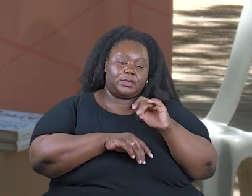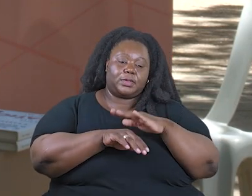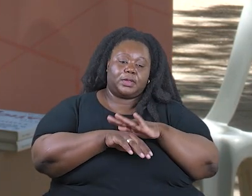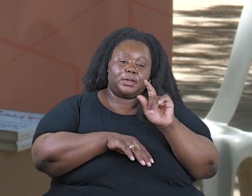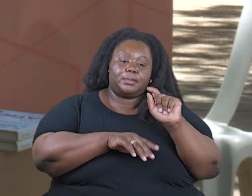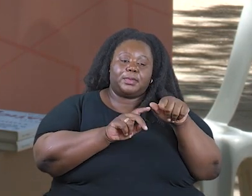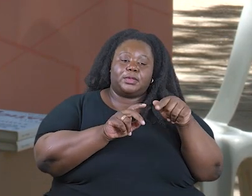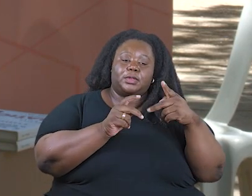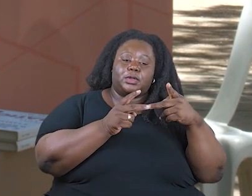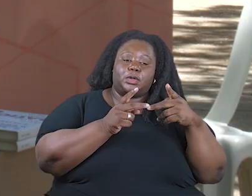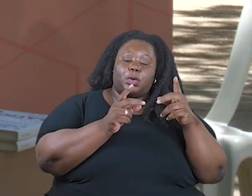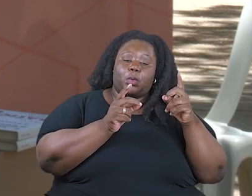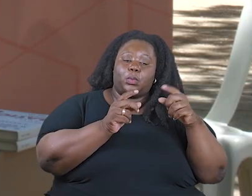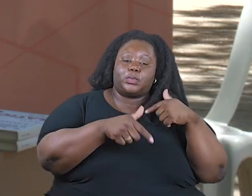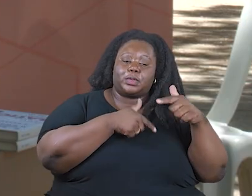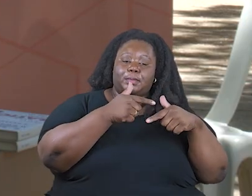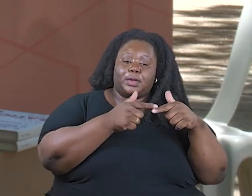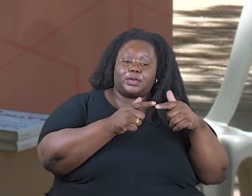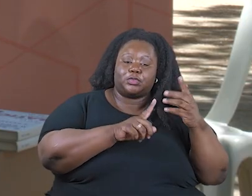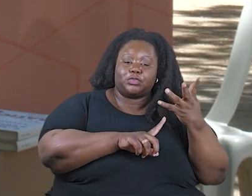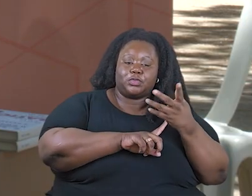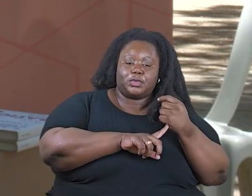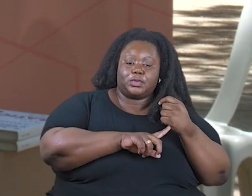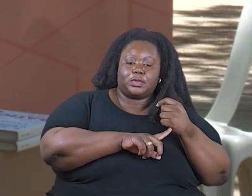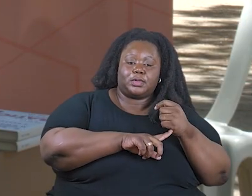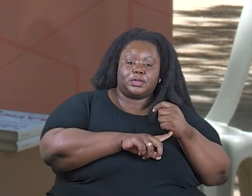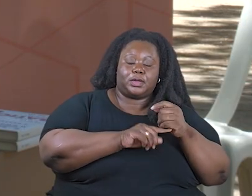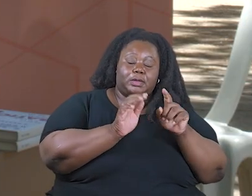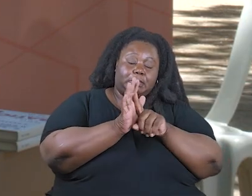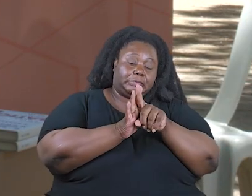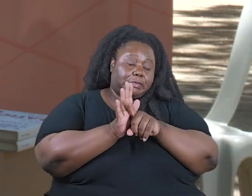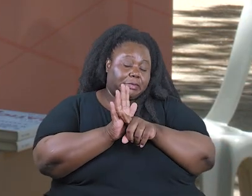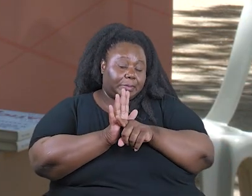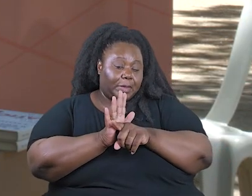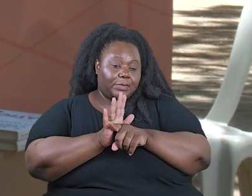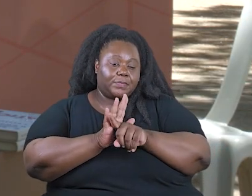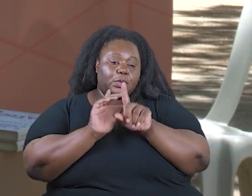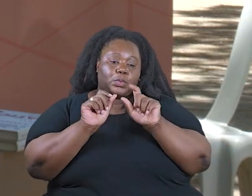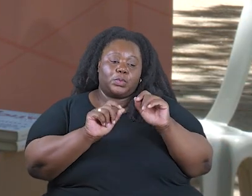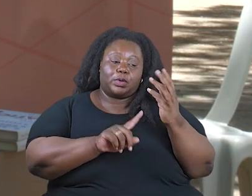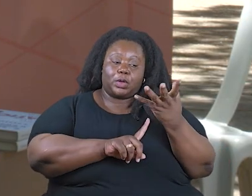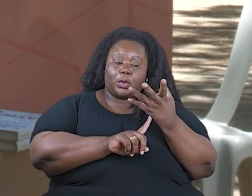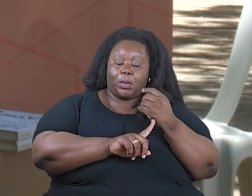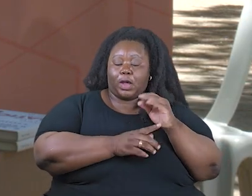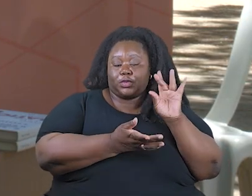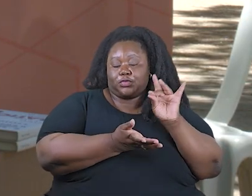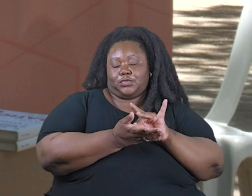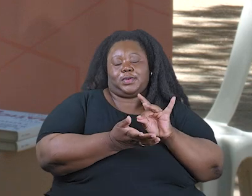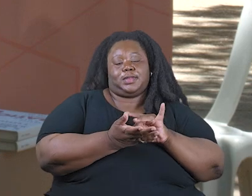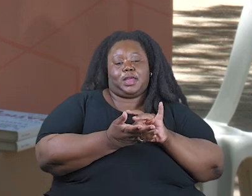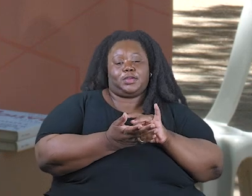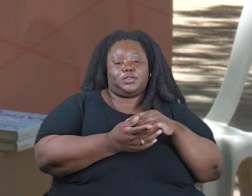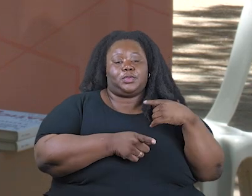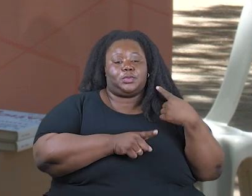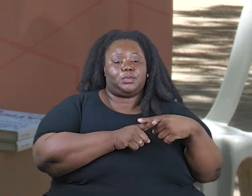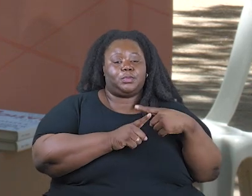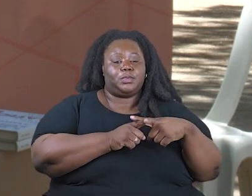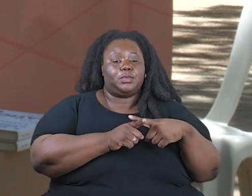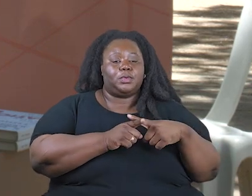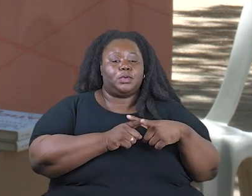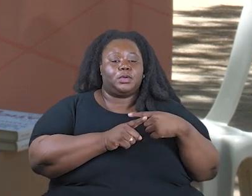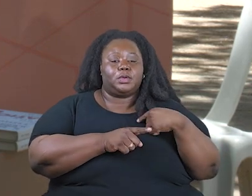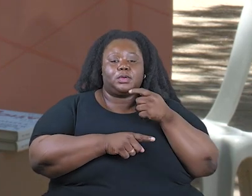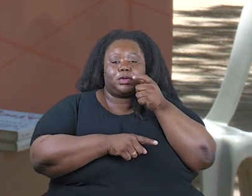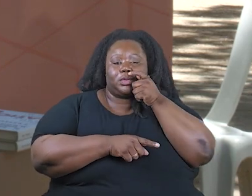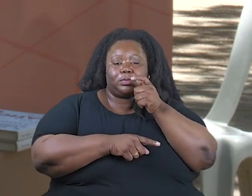tem muito mais a ver com o mercado de arte e mercado de especulação do que com a arte propriamente. Então, por esse